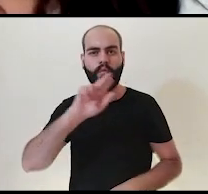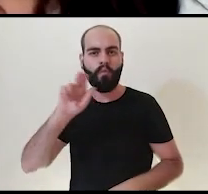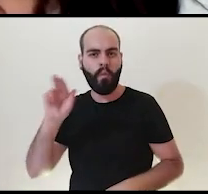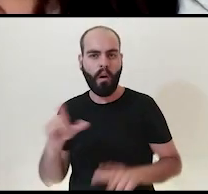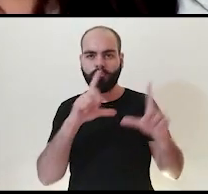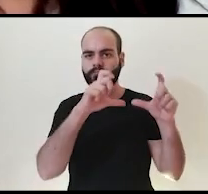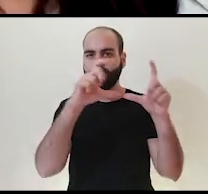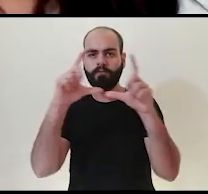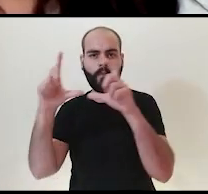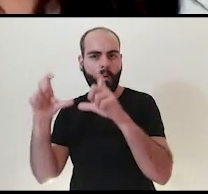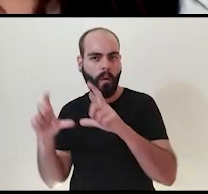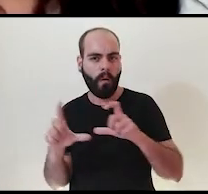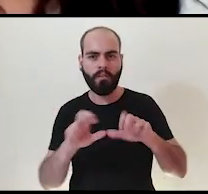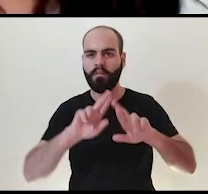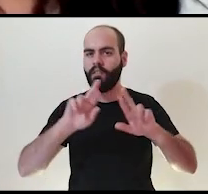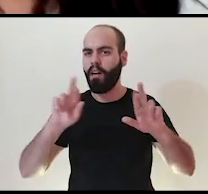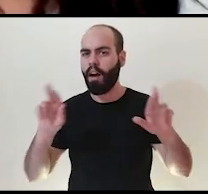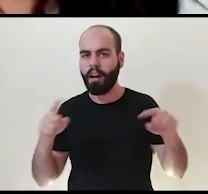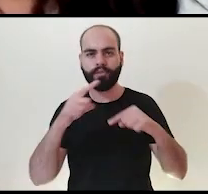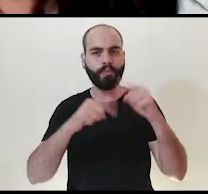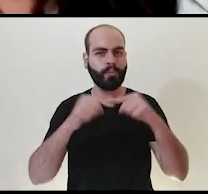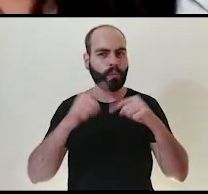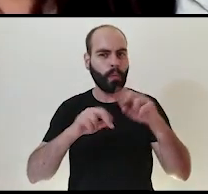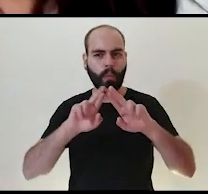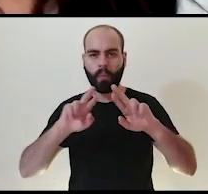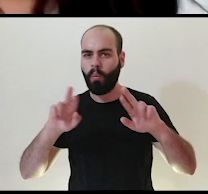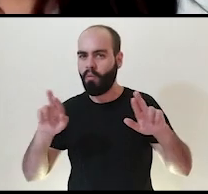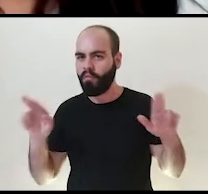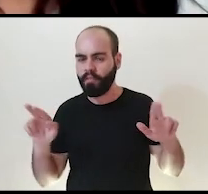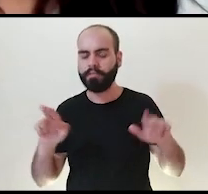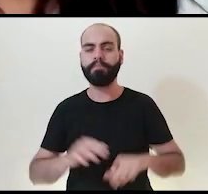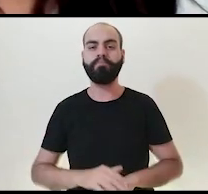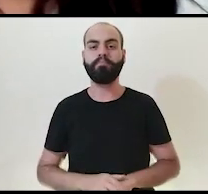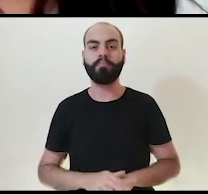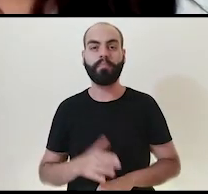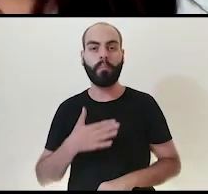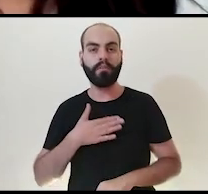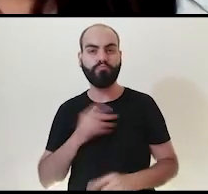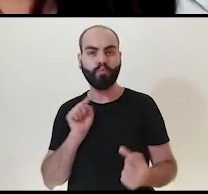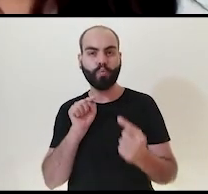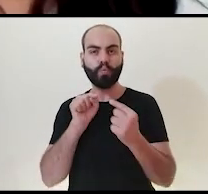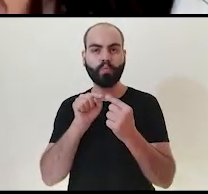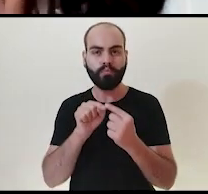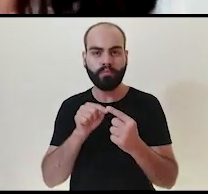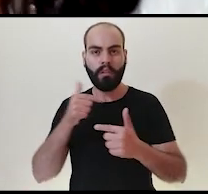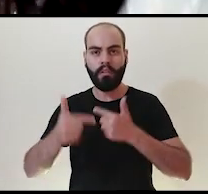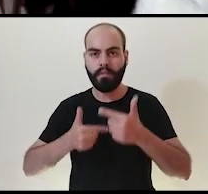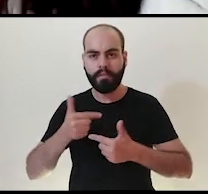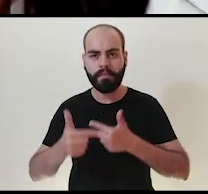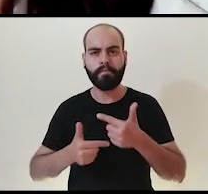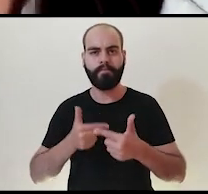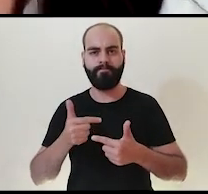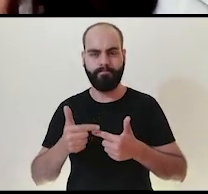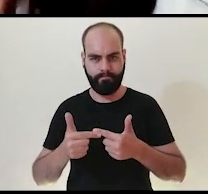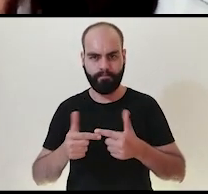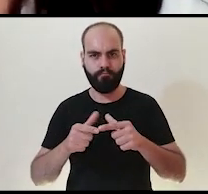de produto, algumas documentais, mas o meu trabalho mesmo, digamos que a maior